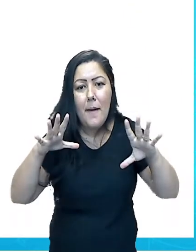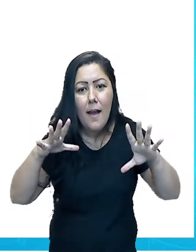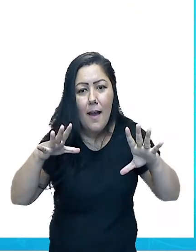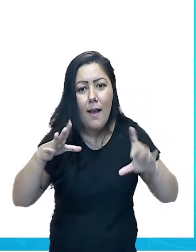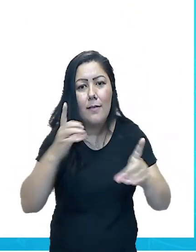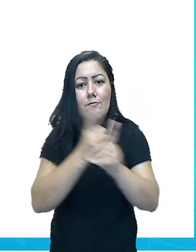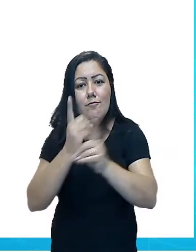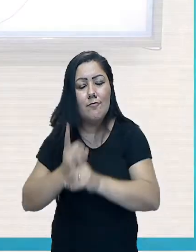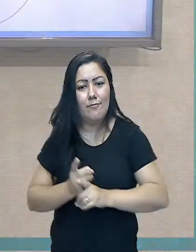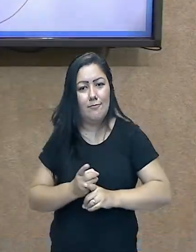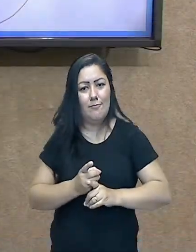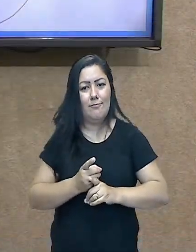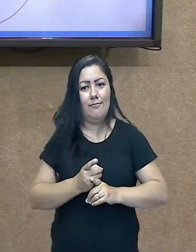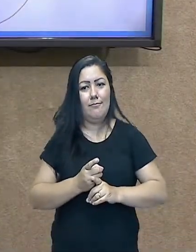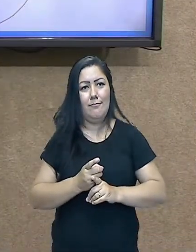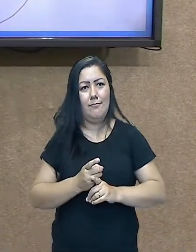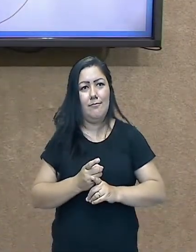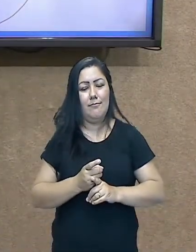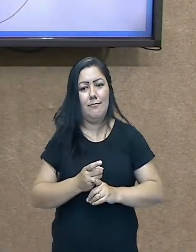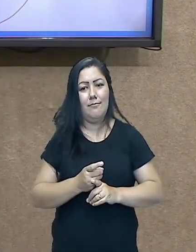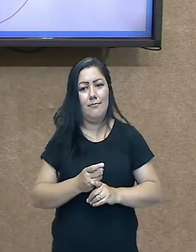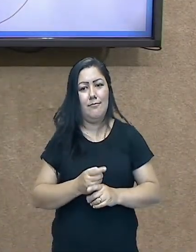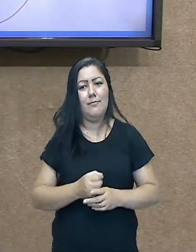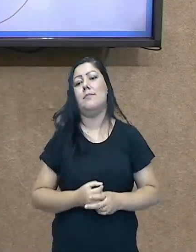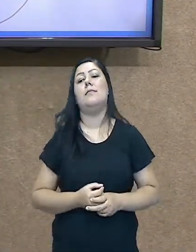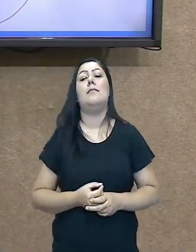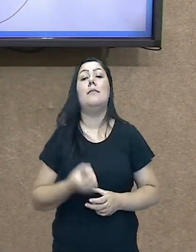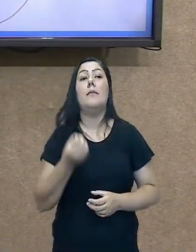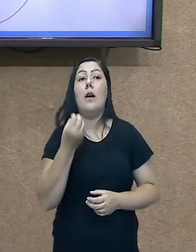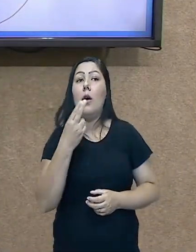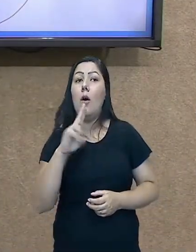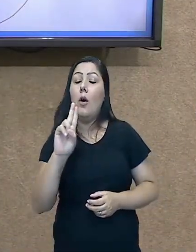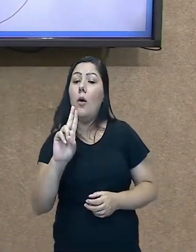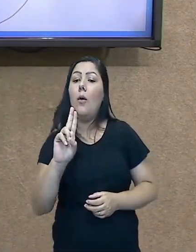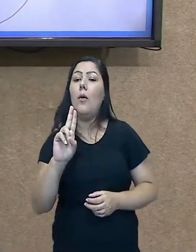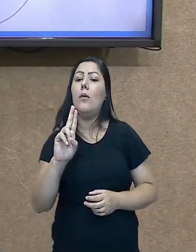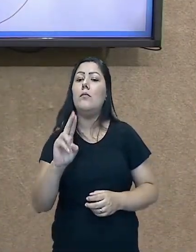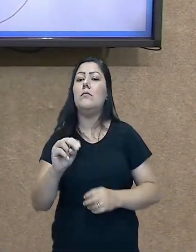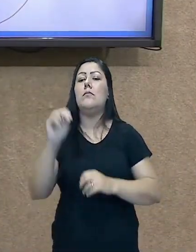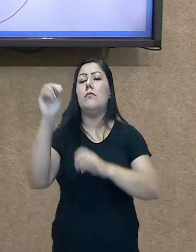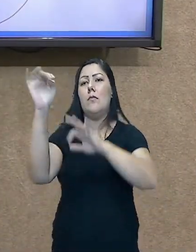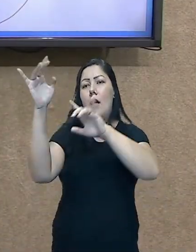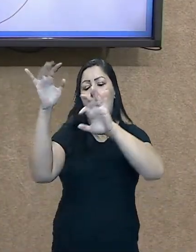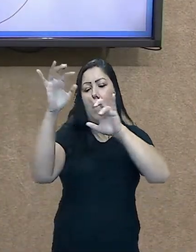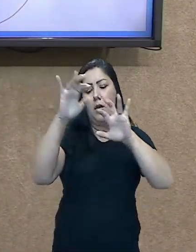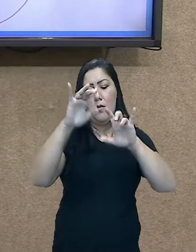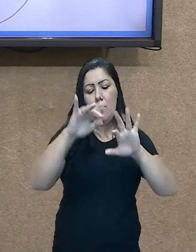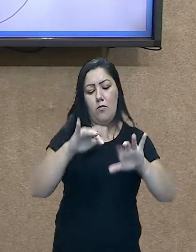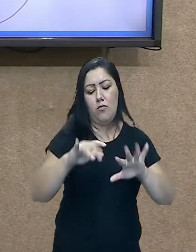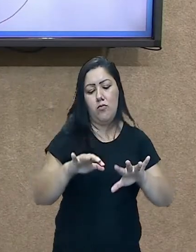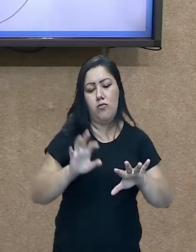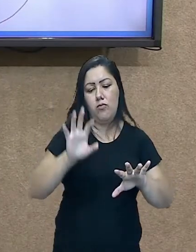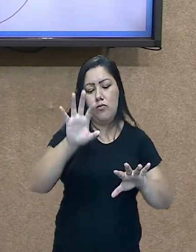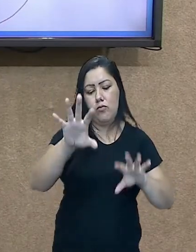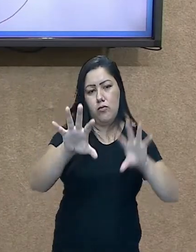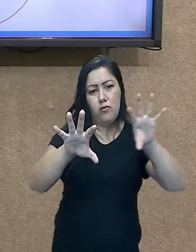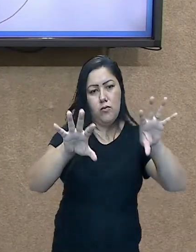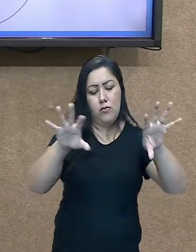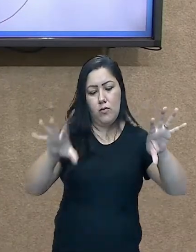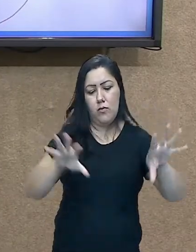abriu, chegou e já estava aqui, ou eles foram ocupando cada espaço,